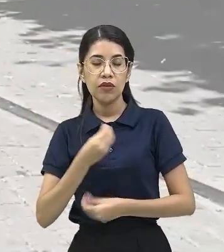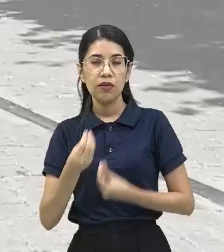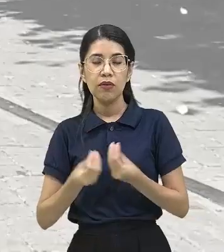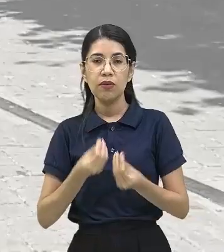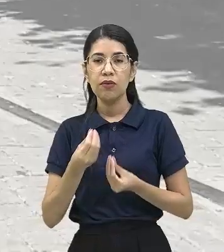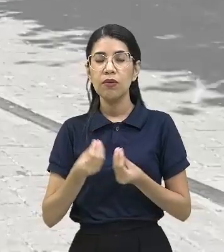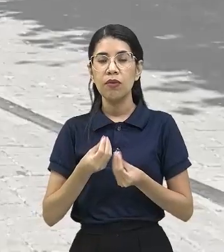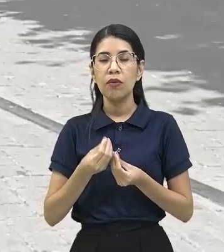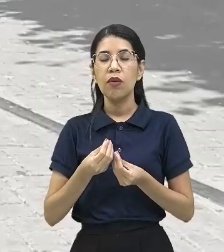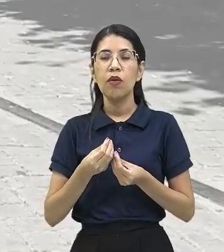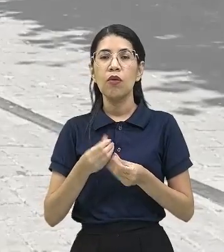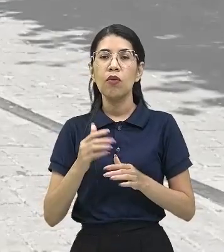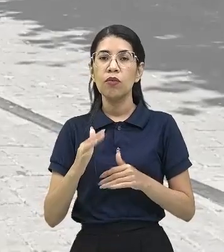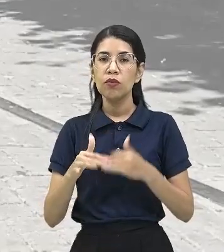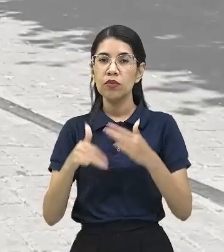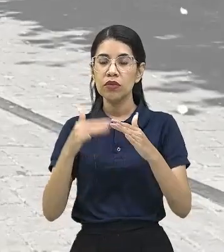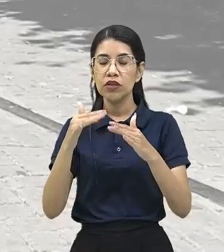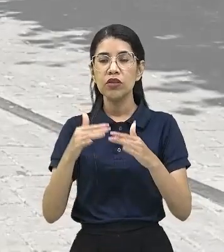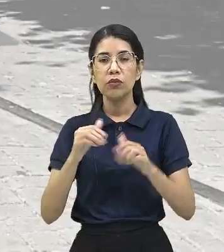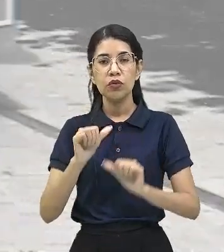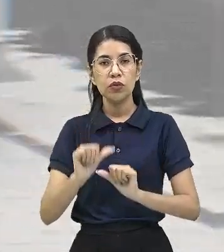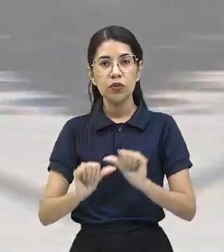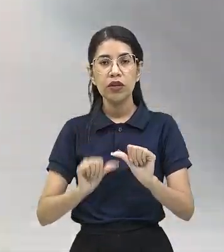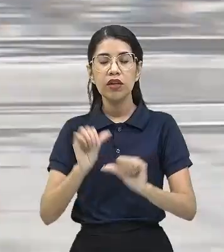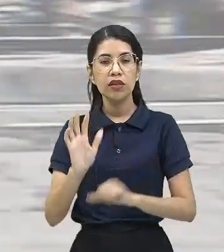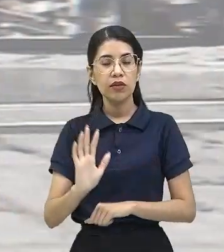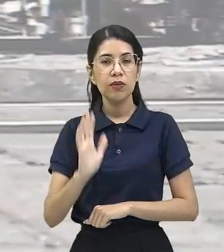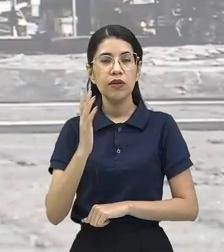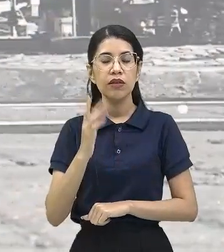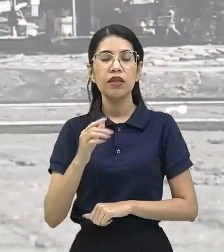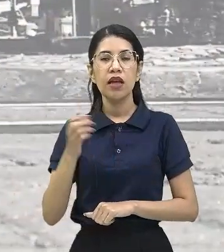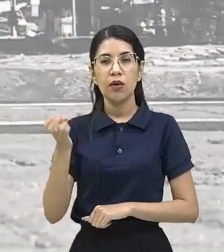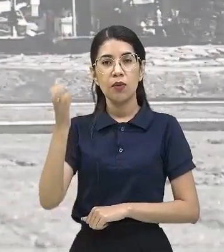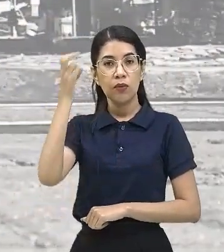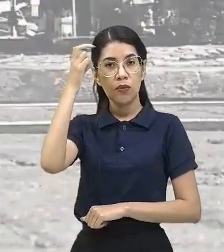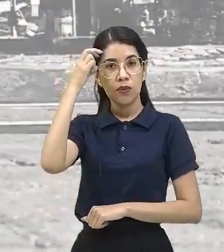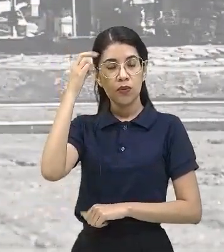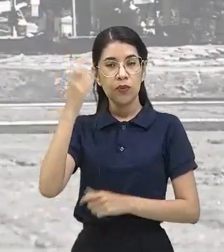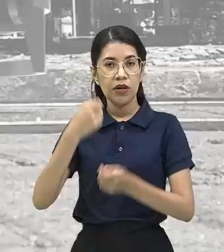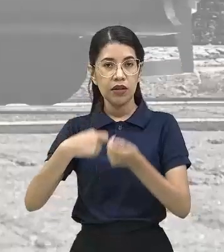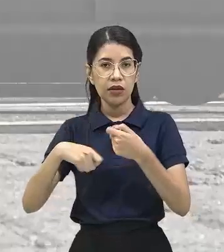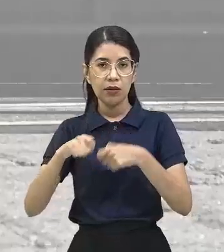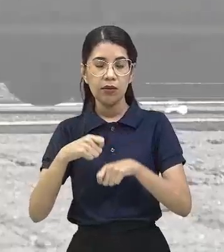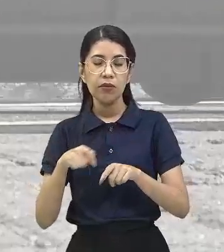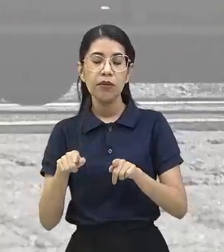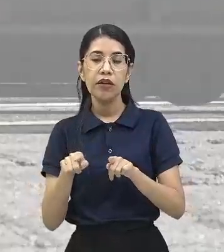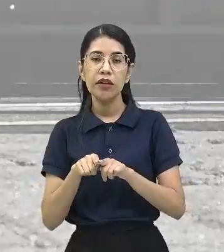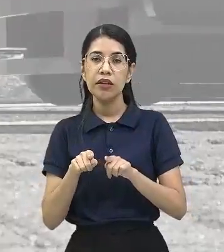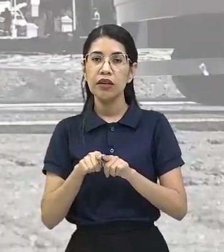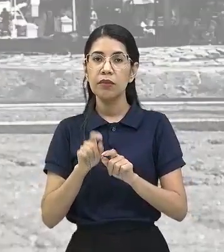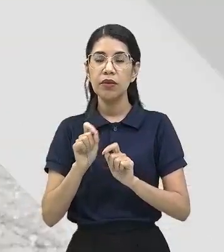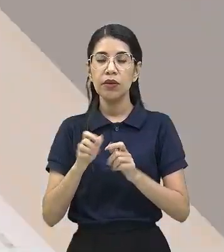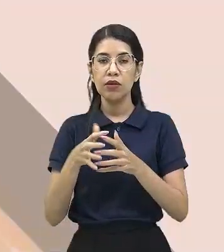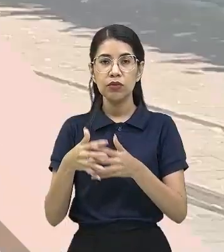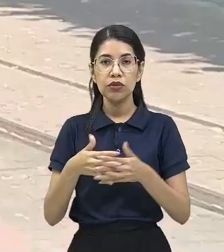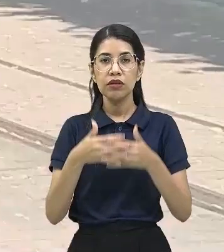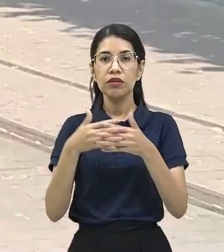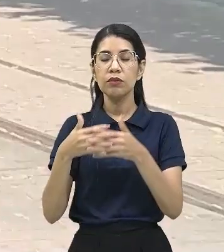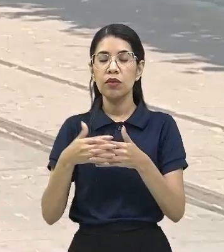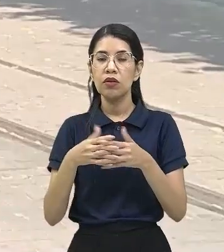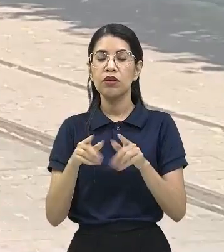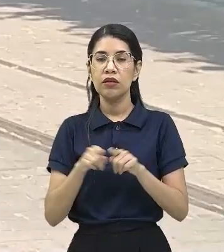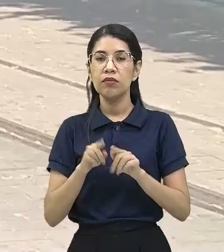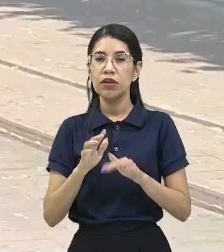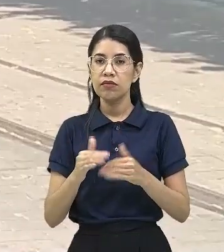intenso processo de transformação nas questões de cultura, economia e também na questão de transporte, além